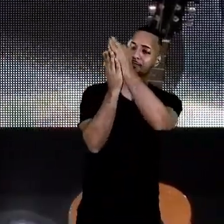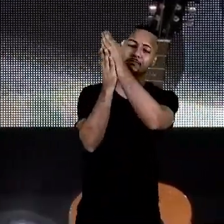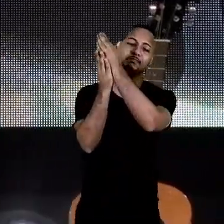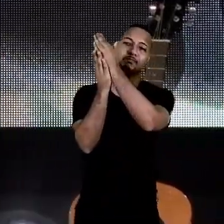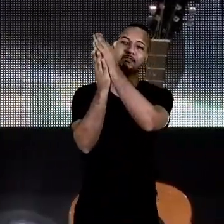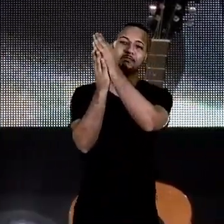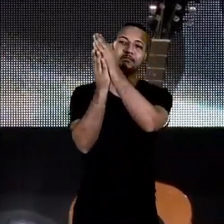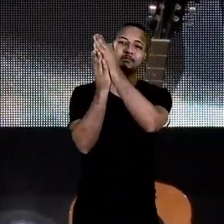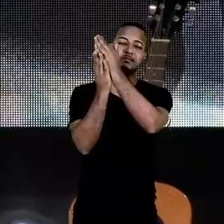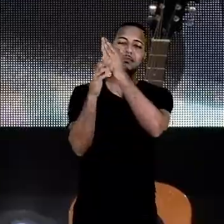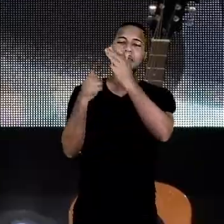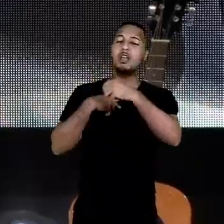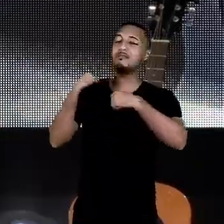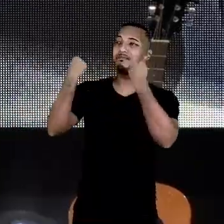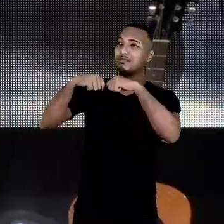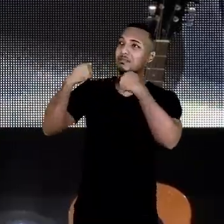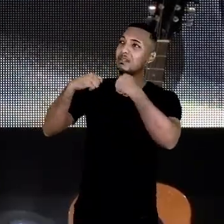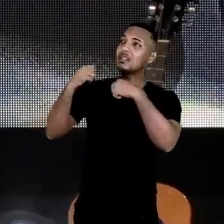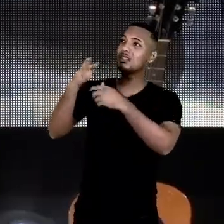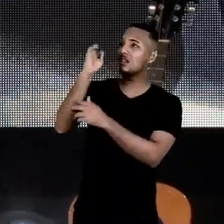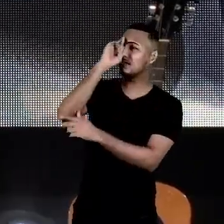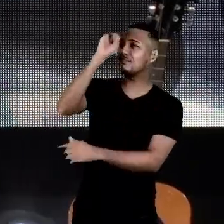Deus, eu preciso voltar.